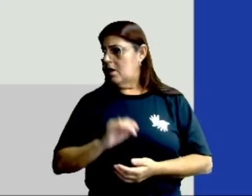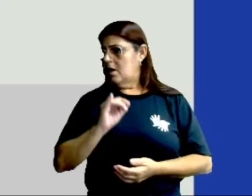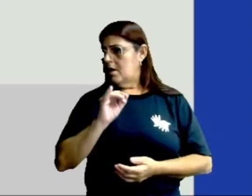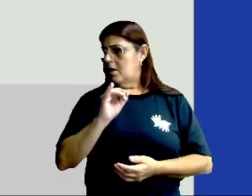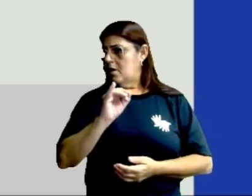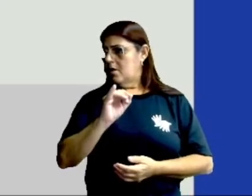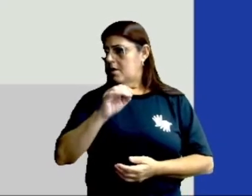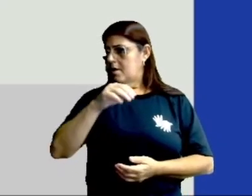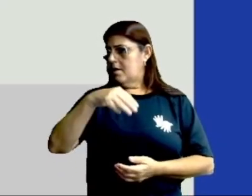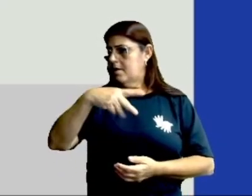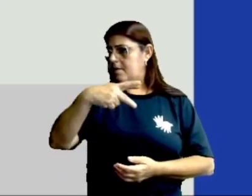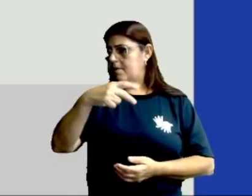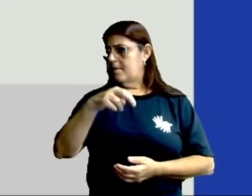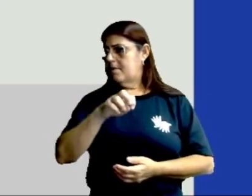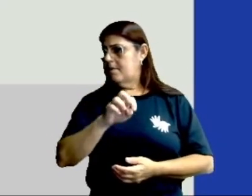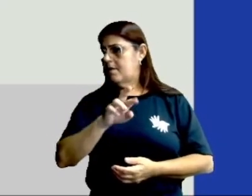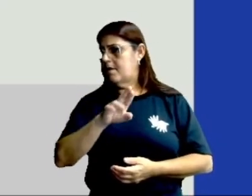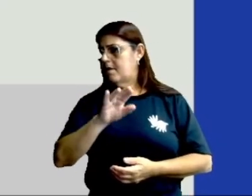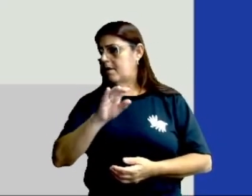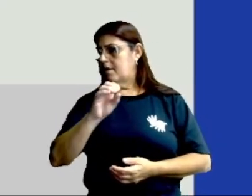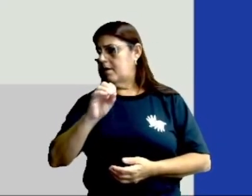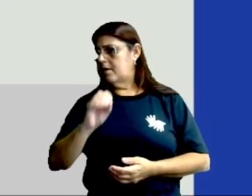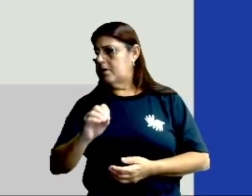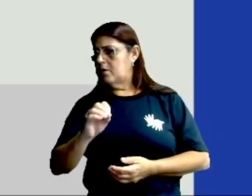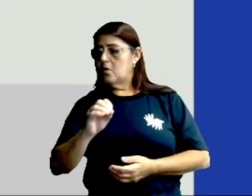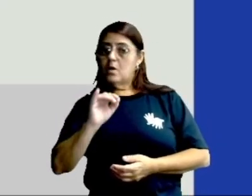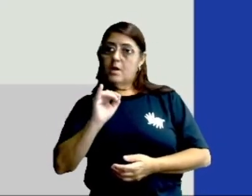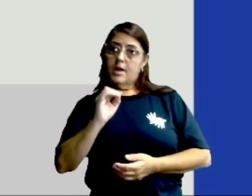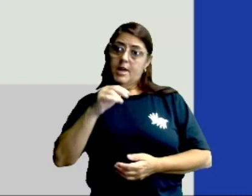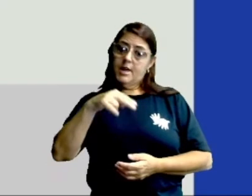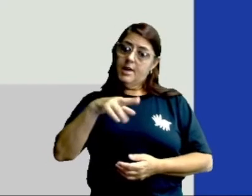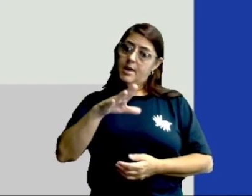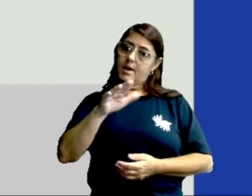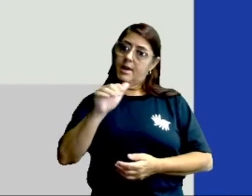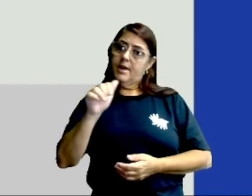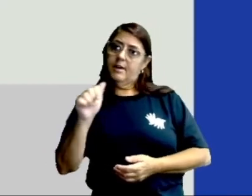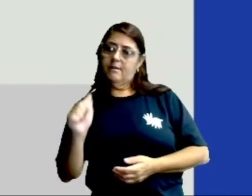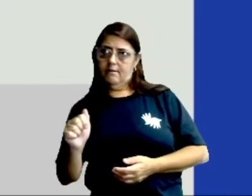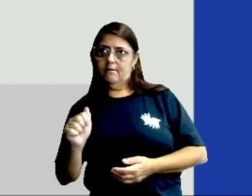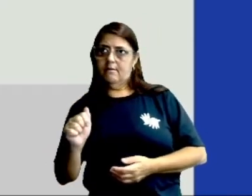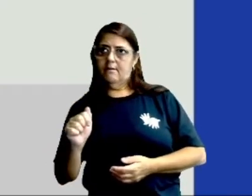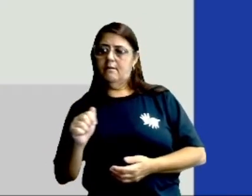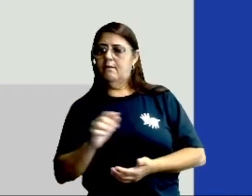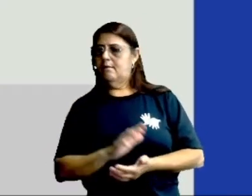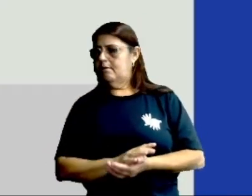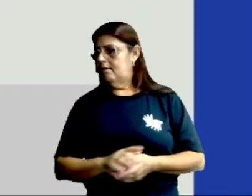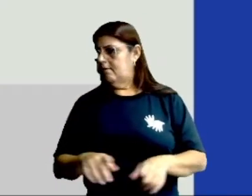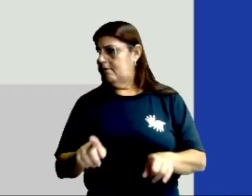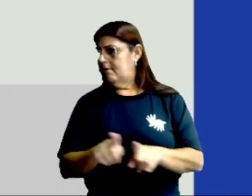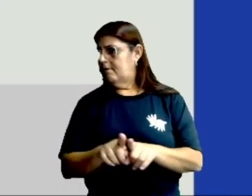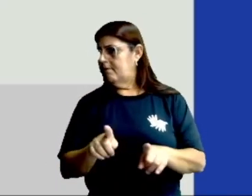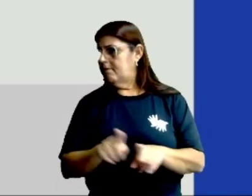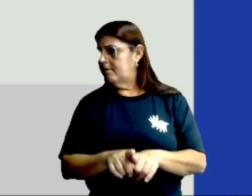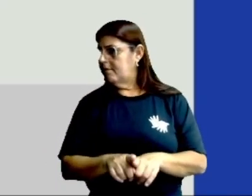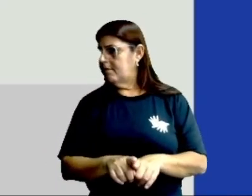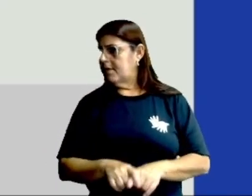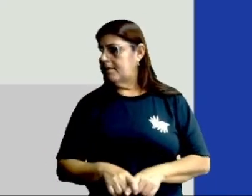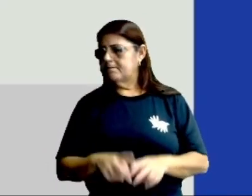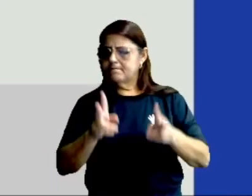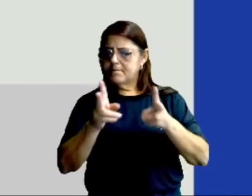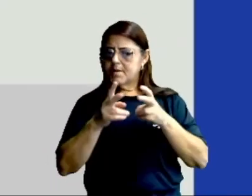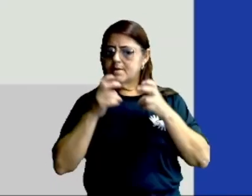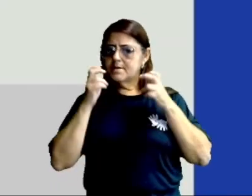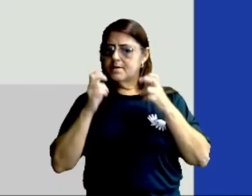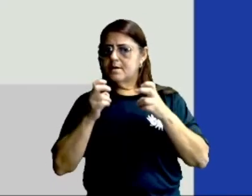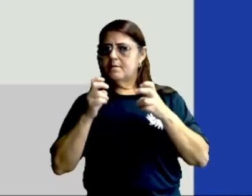Inca era unificado por uma rede de estradas, aquilo que eu estava falando para vocês anteriormente. Essa unificação, percebam